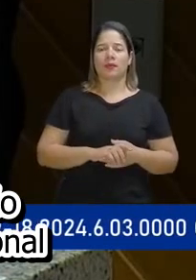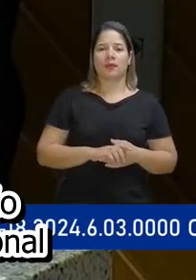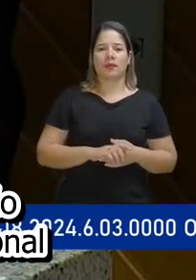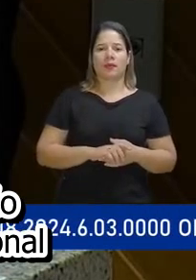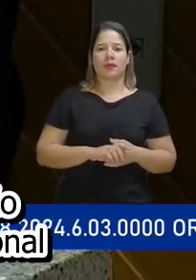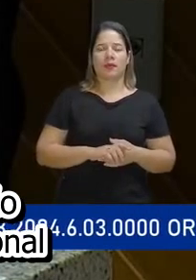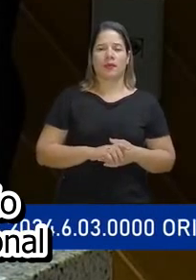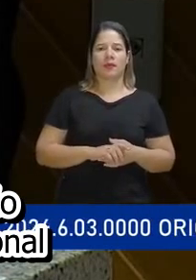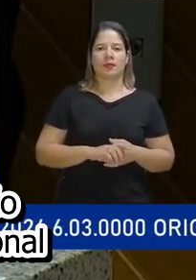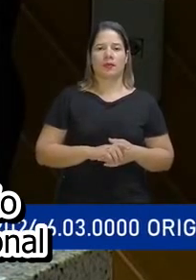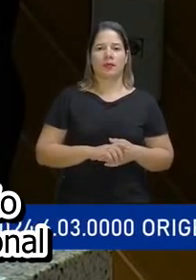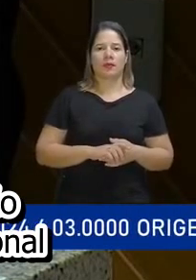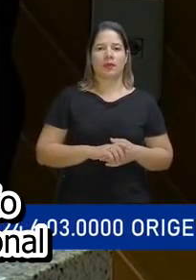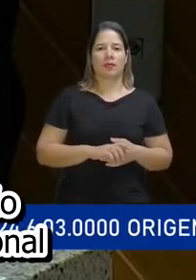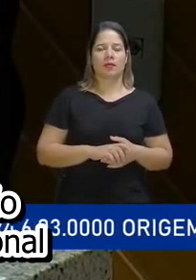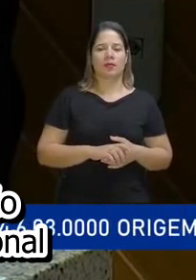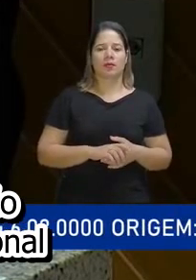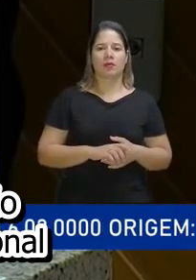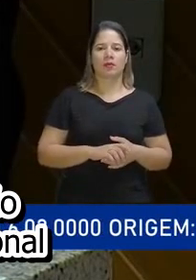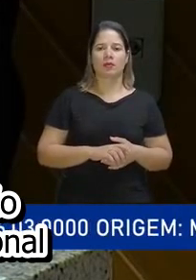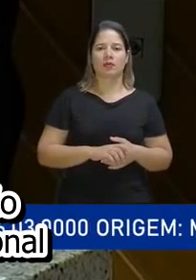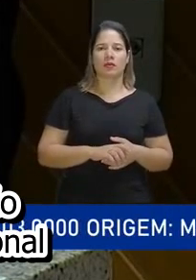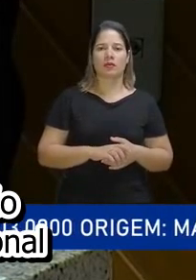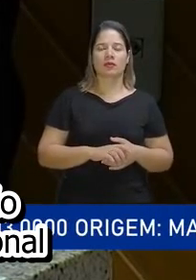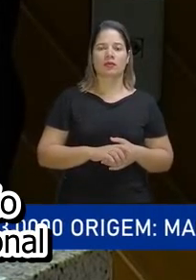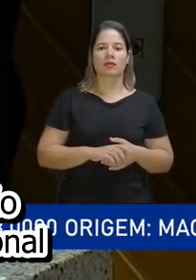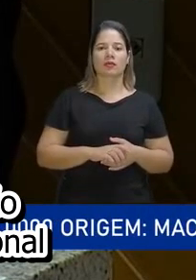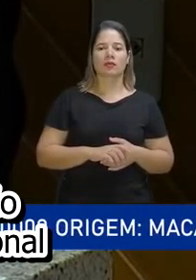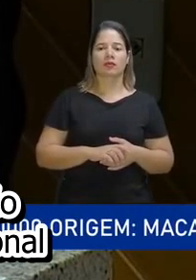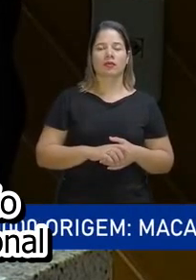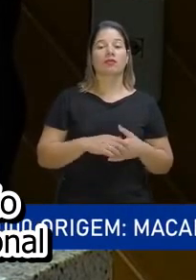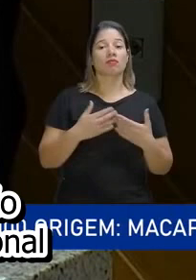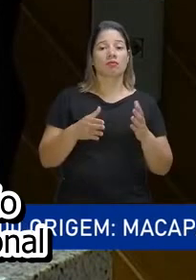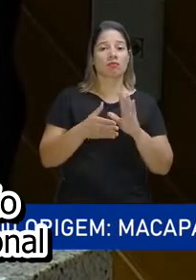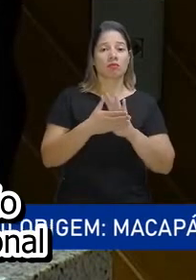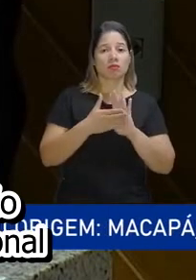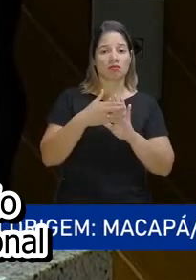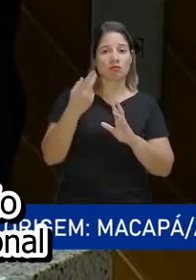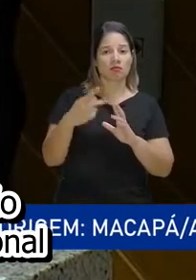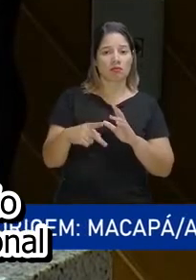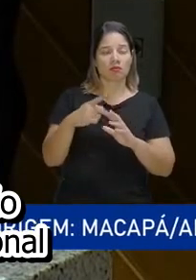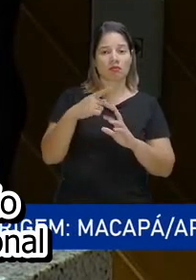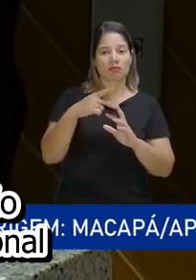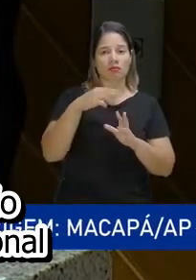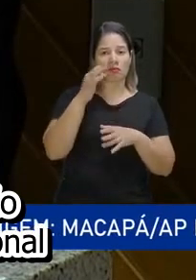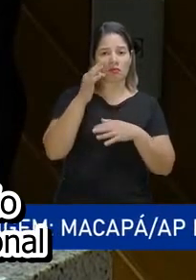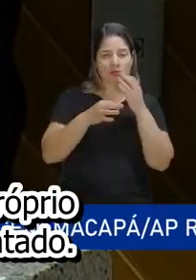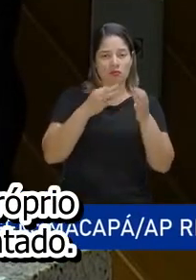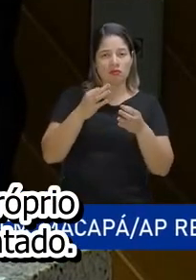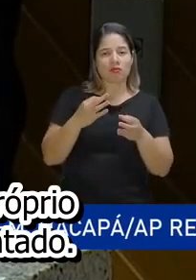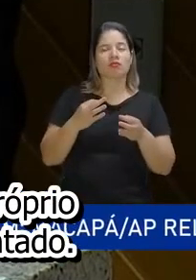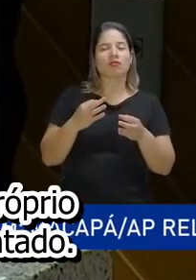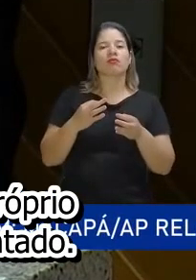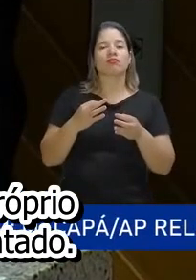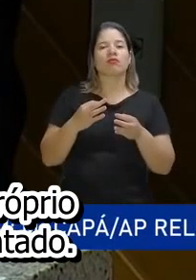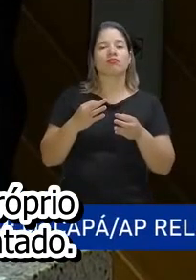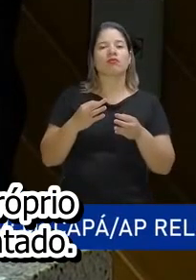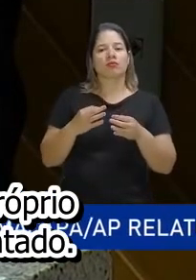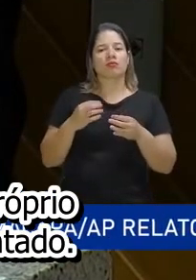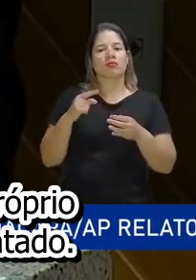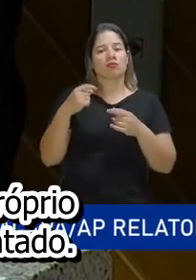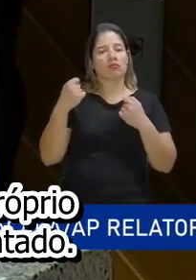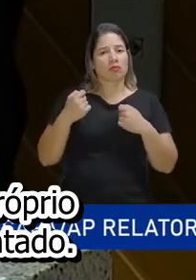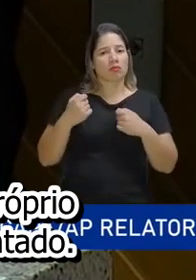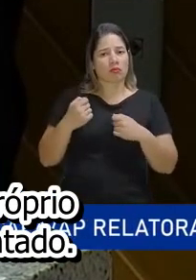declarou, a questão dessa ação sendo proposta no âmbito desse regional não merece provimento